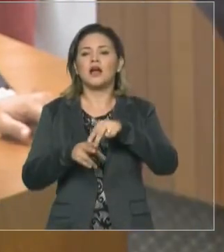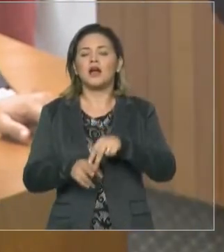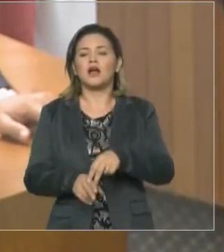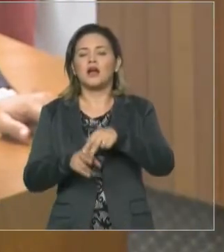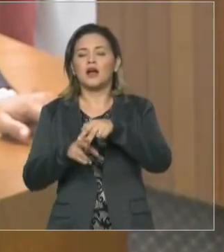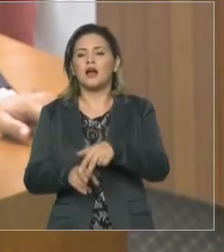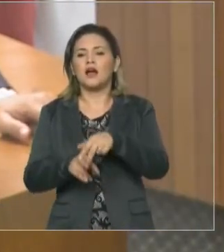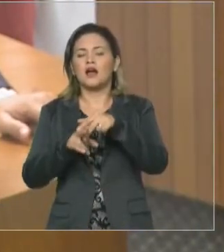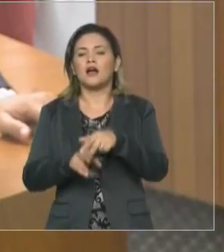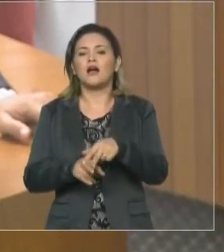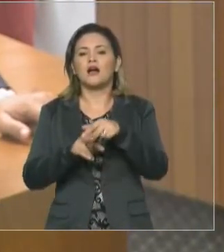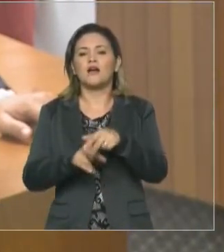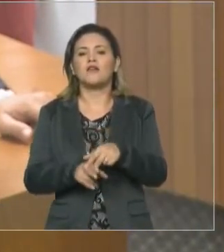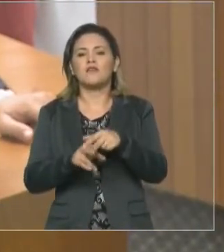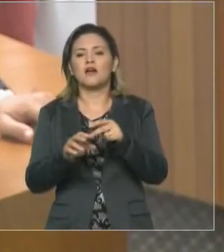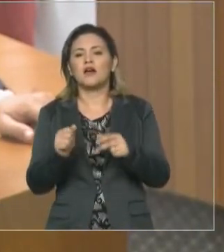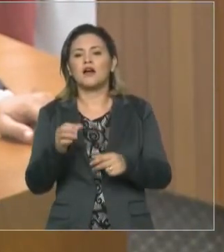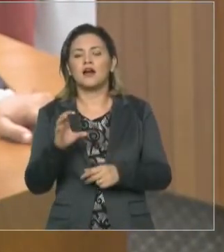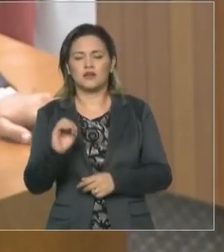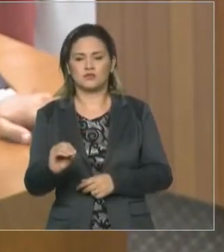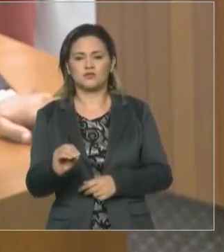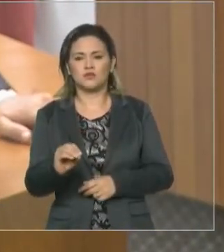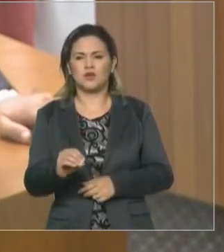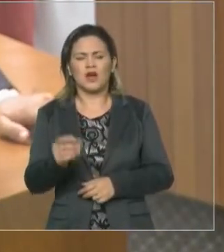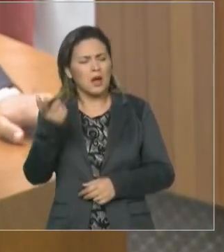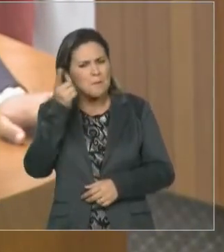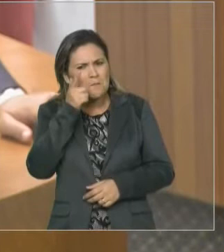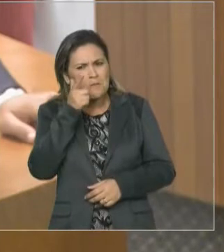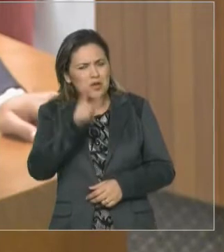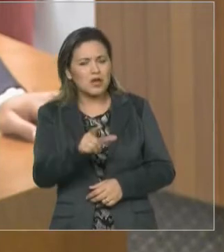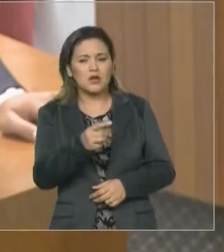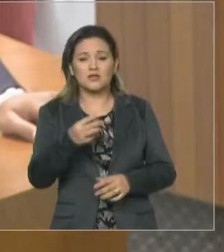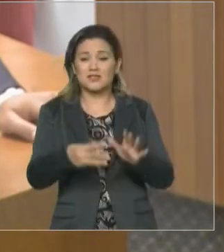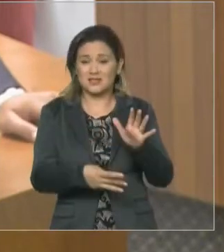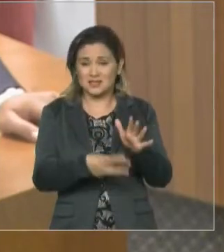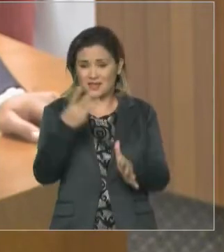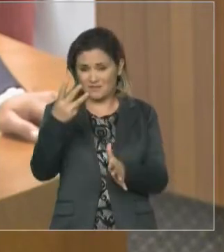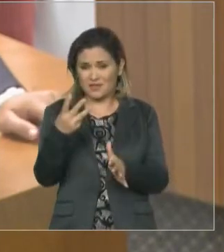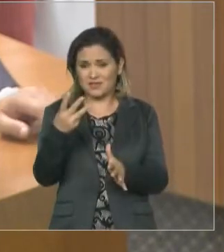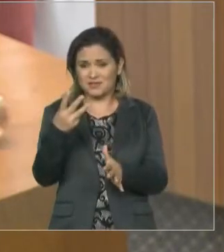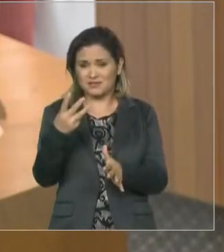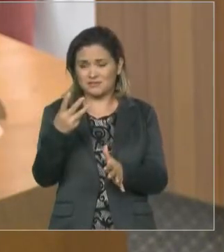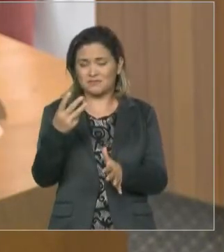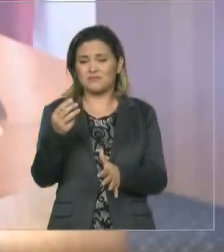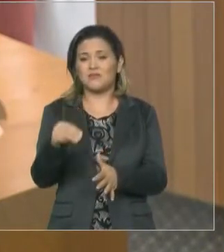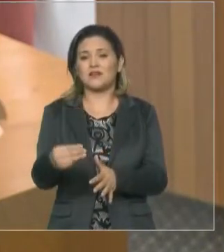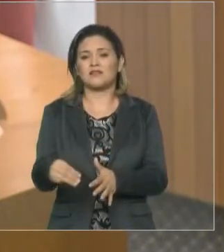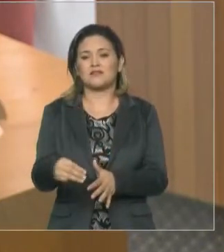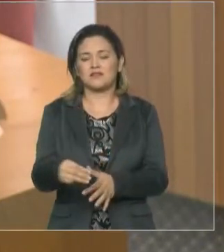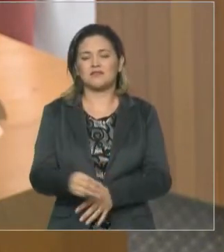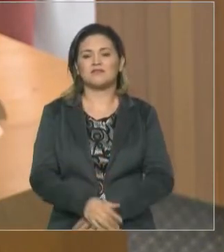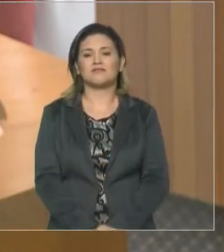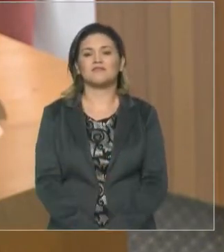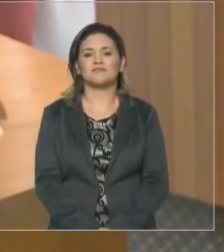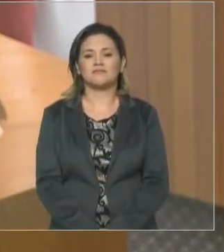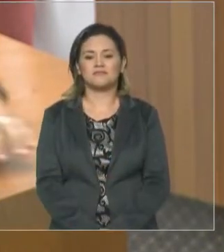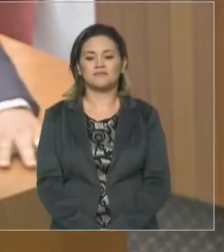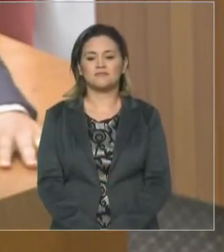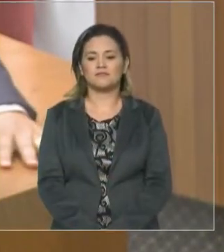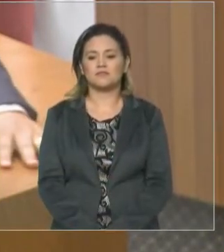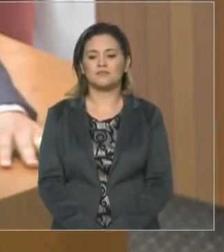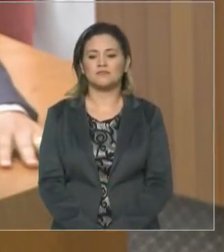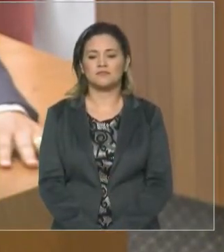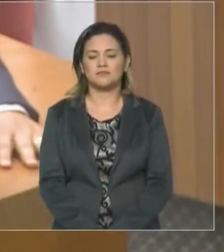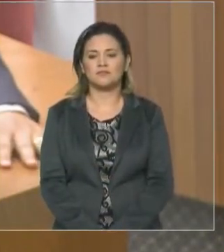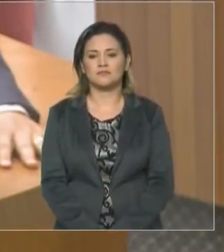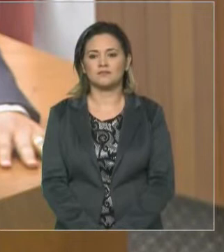o campeonato maranhense. O campeão, o tricampeão maranhense. E a gente faz questão de destacar